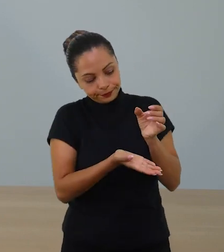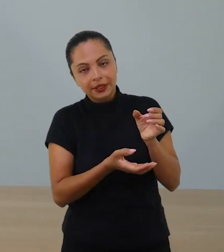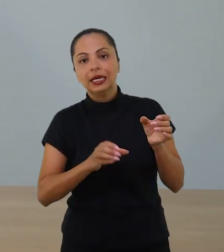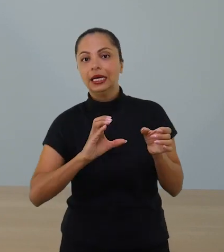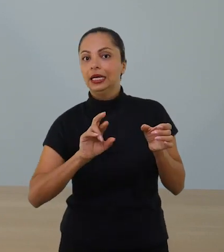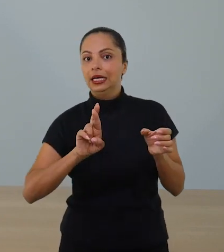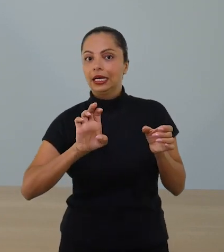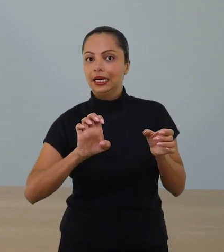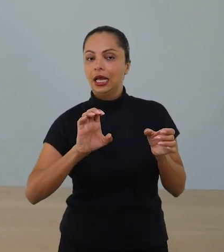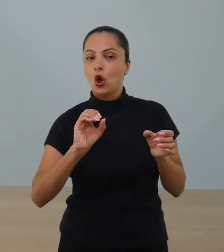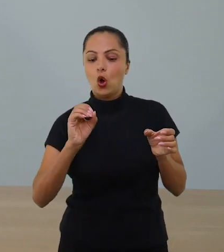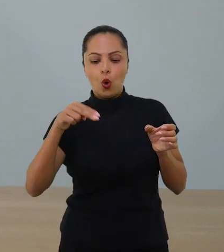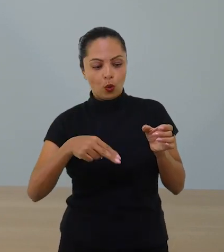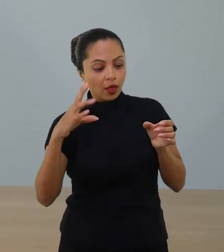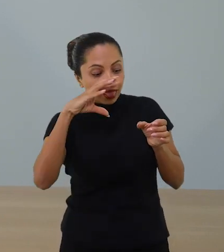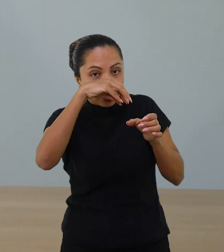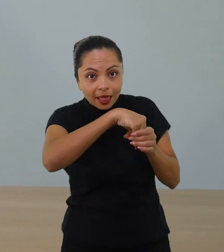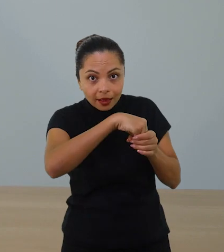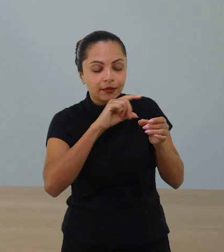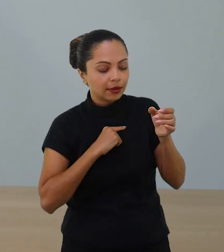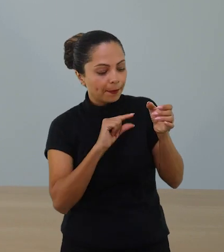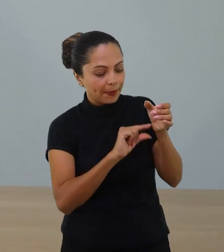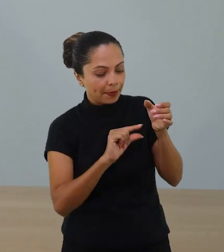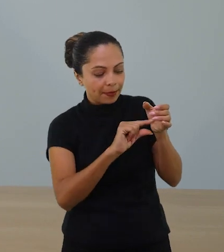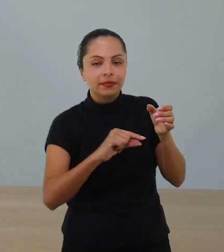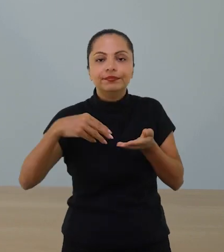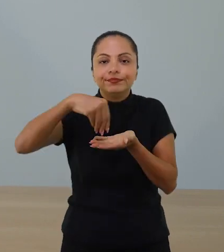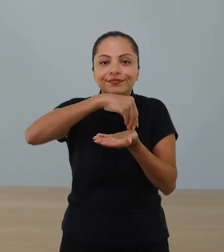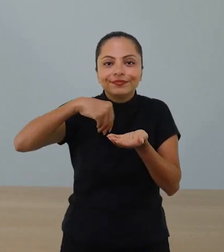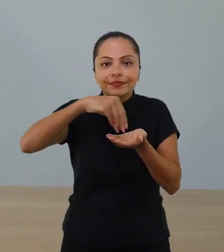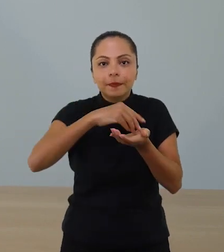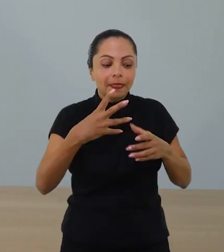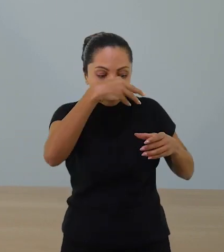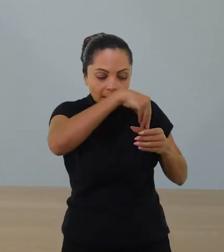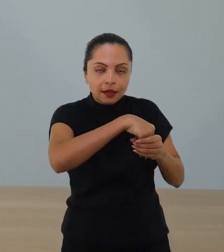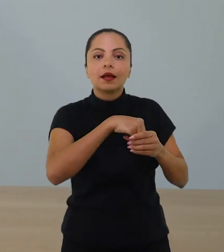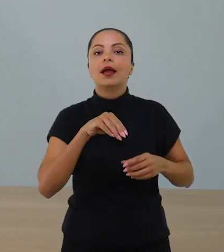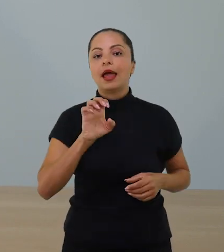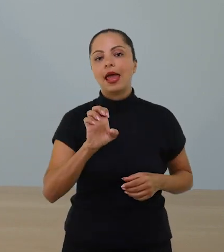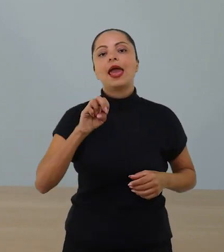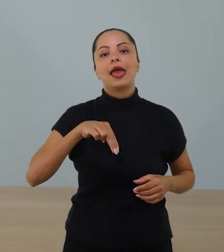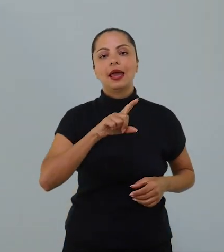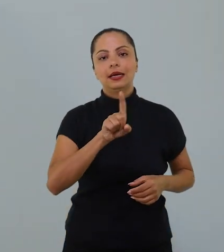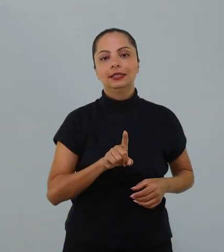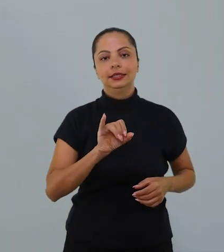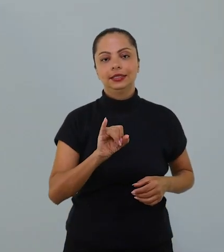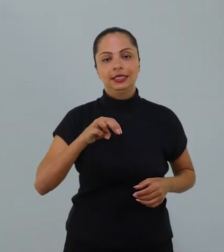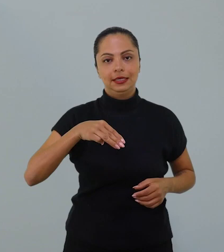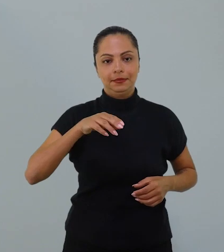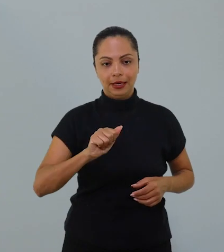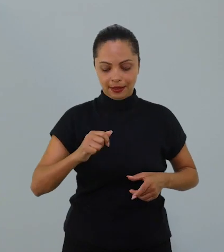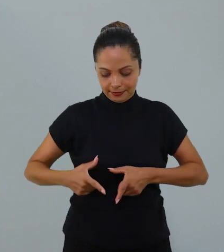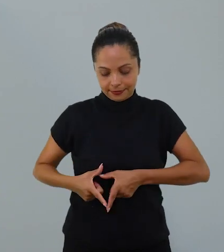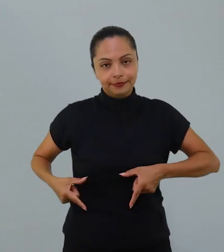de Creon, temos grânulos que são como mini comprimidos, dentro dos quais estão as enzimas pancreáticas. O primeiro